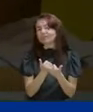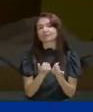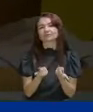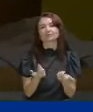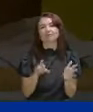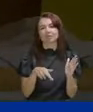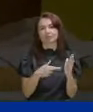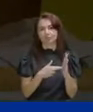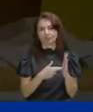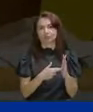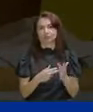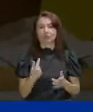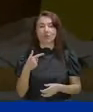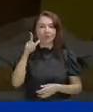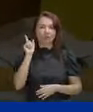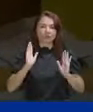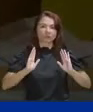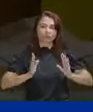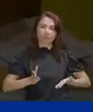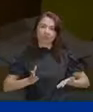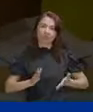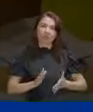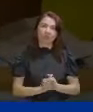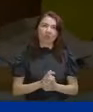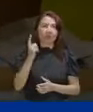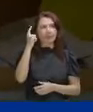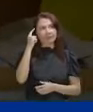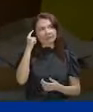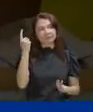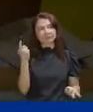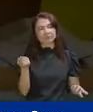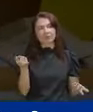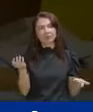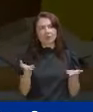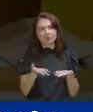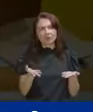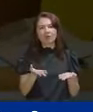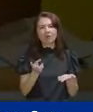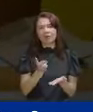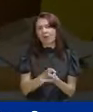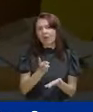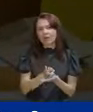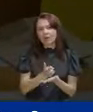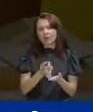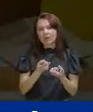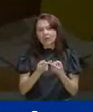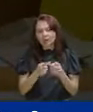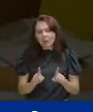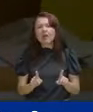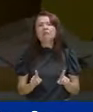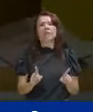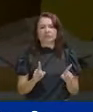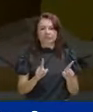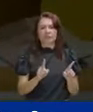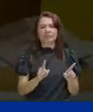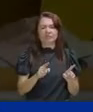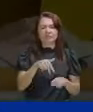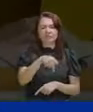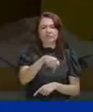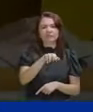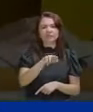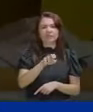relator. Ontem eu já estava pensando assim, e hoje eu permaneço, mas eu vou submeter a questão de